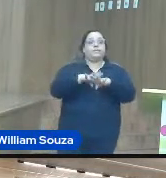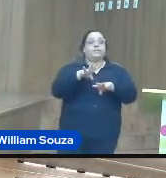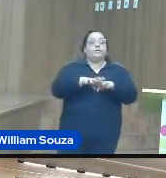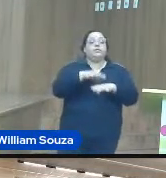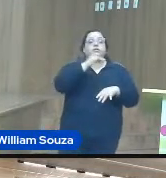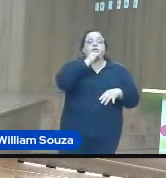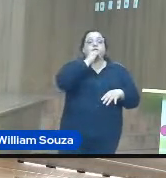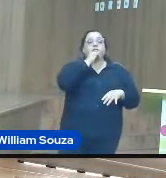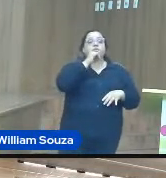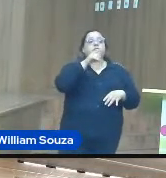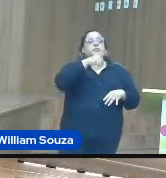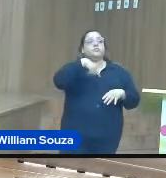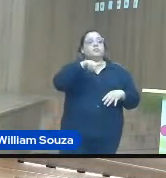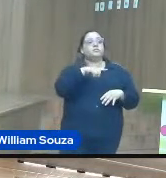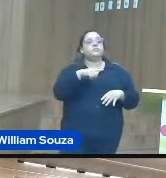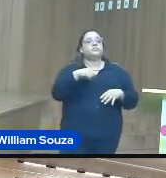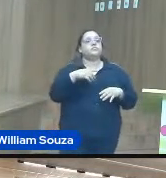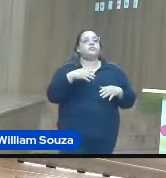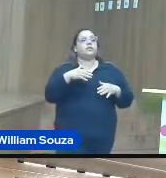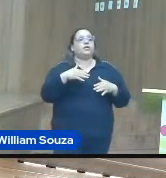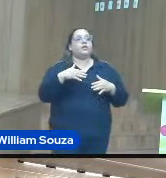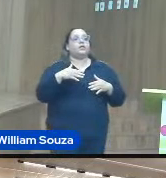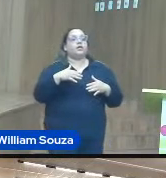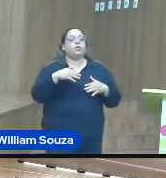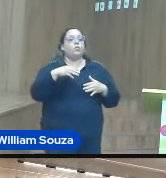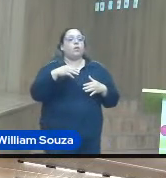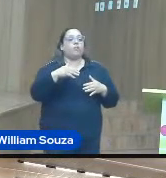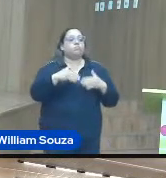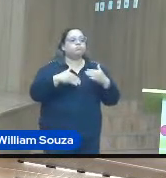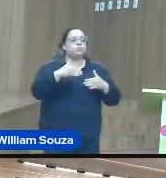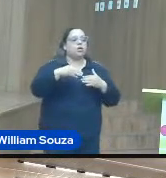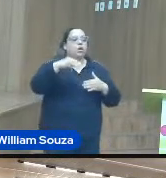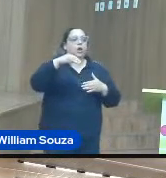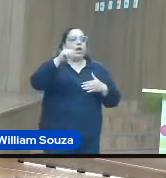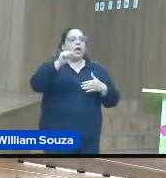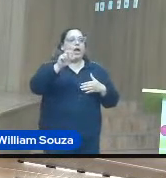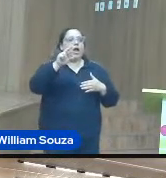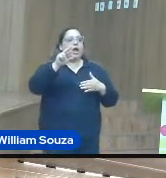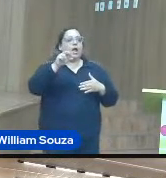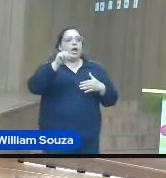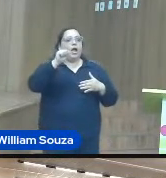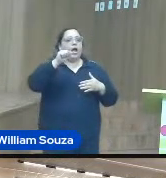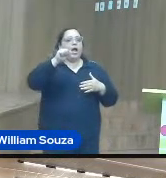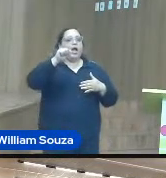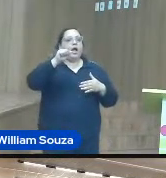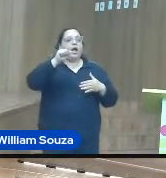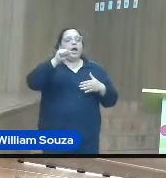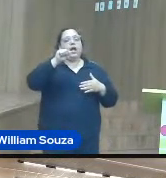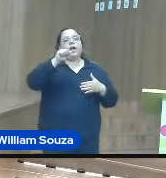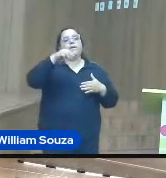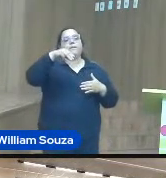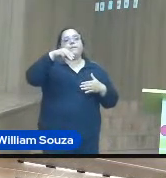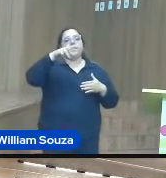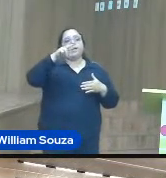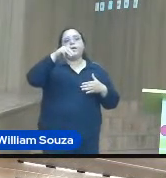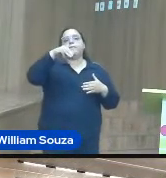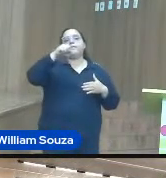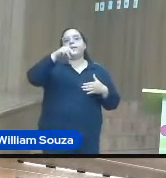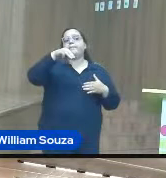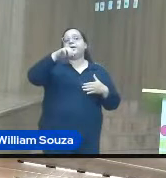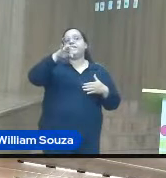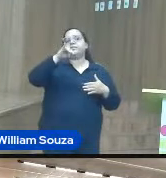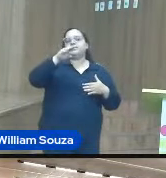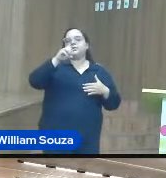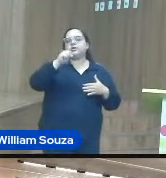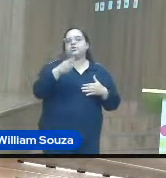corrida armamentista e você repentinamente você vai receber milhares, às